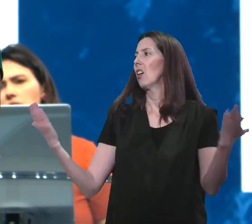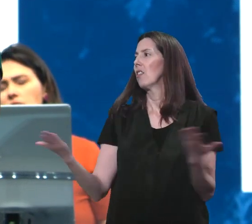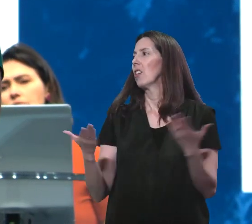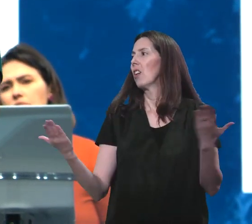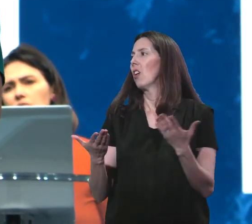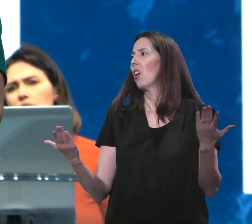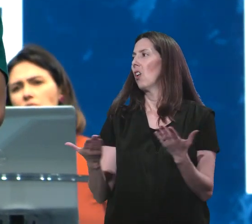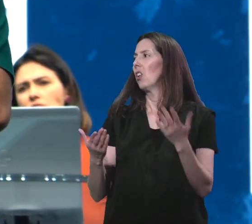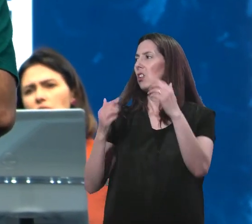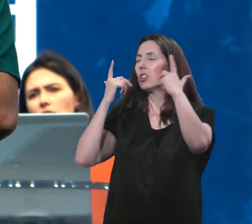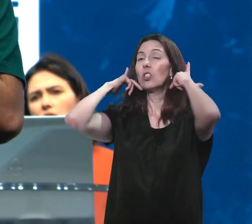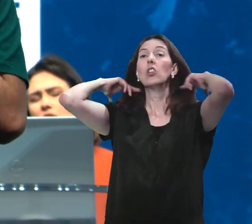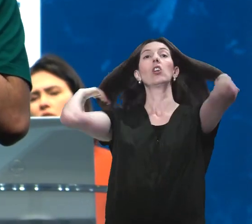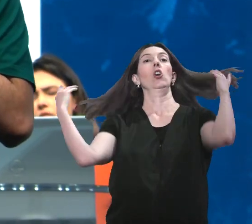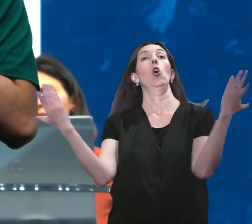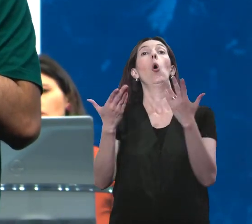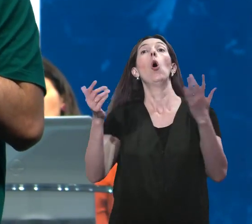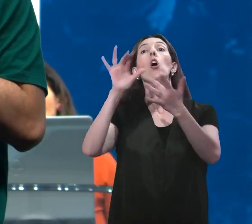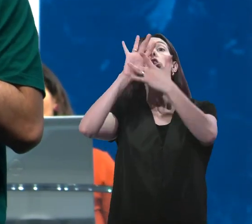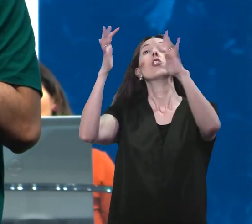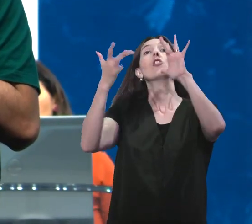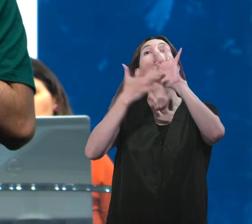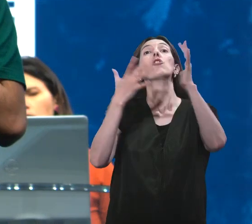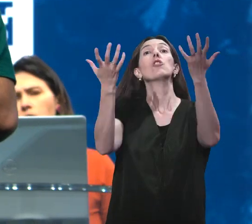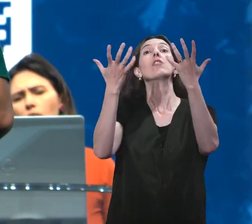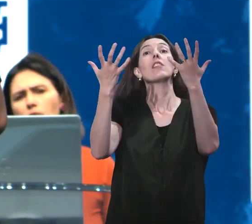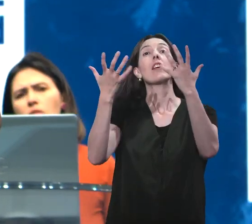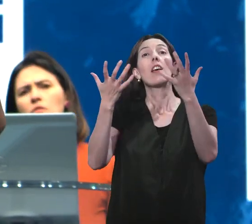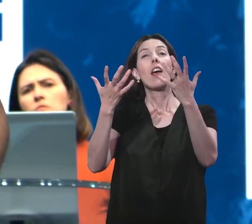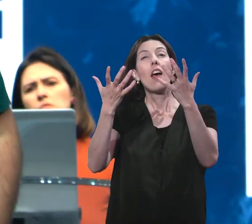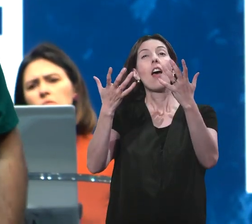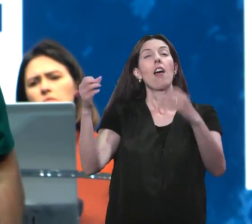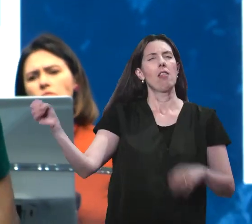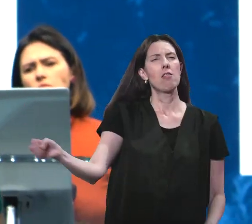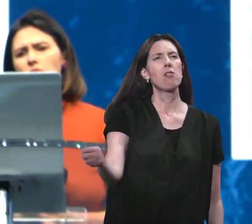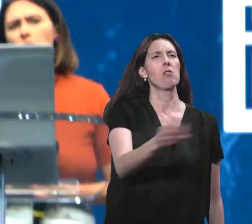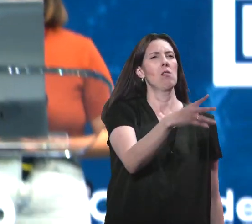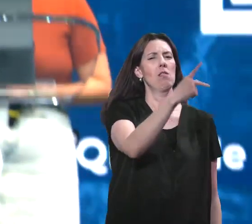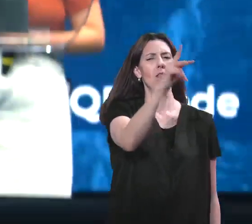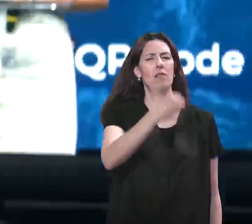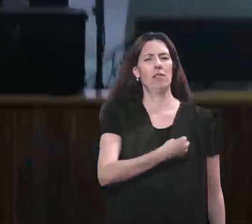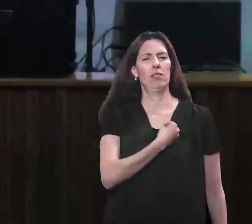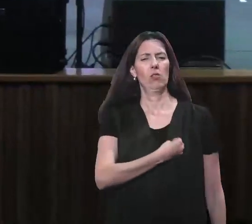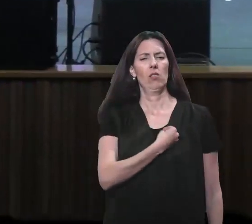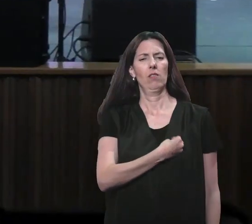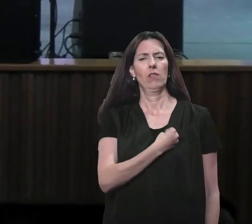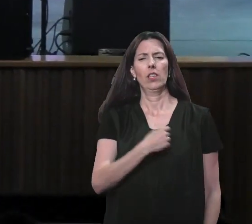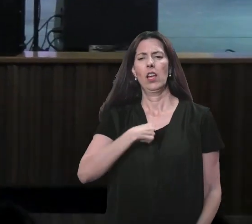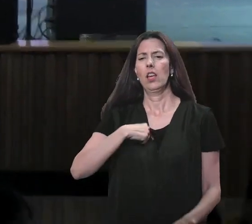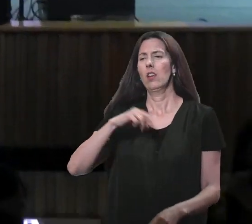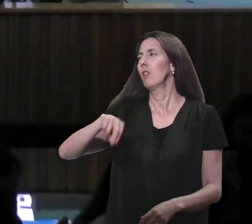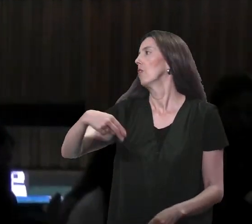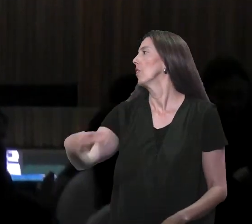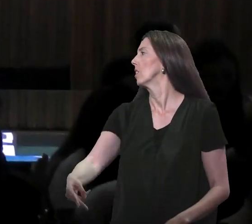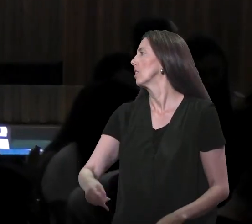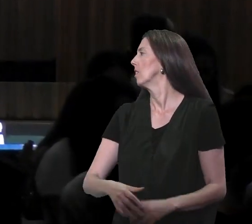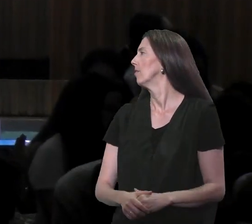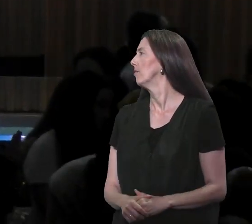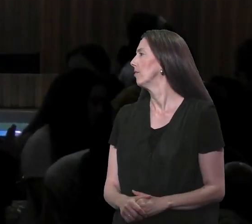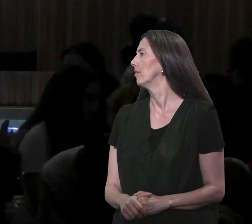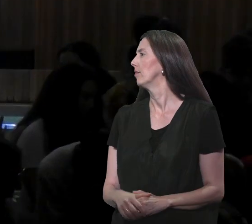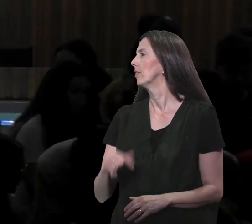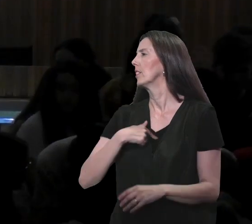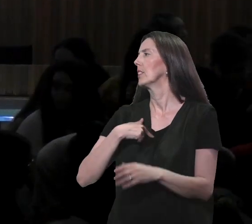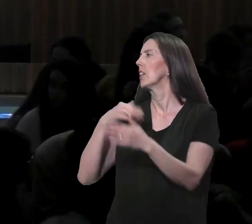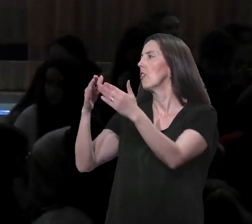Hoje Jesus quer fazer algo novo, e nós vamos orar aqui. Eu vou descer e eu vou pedir